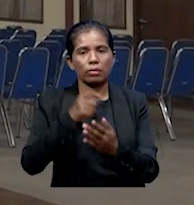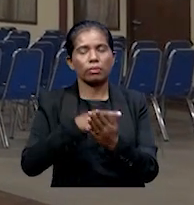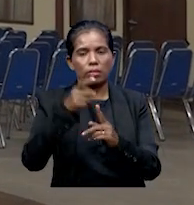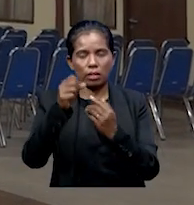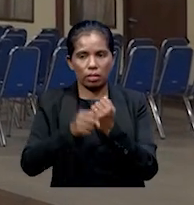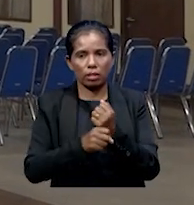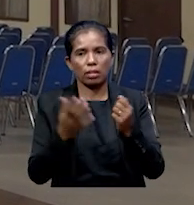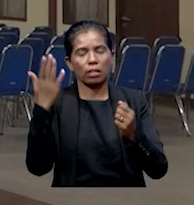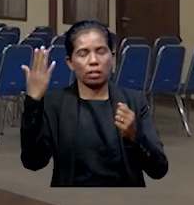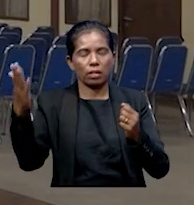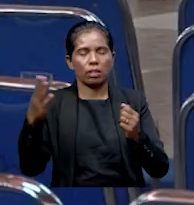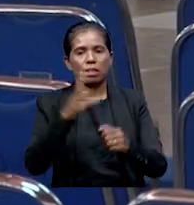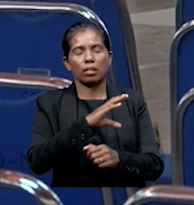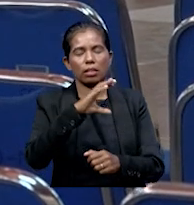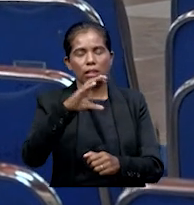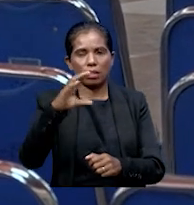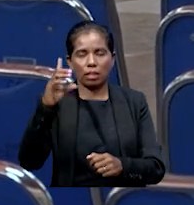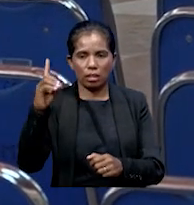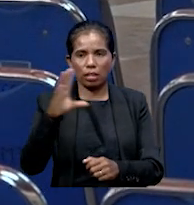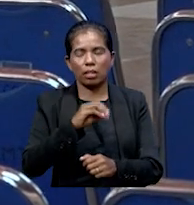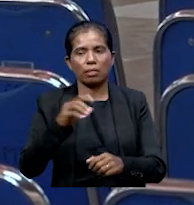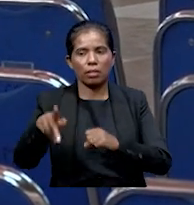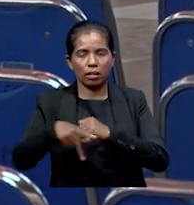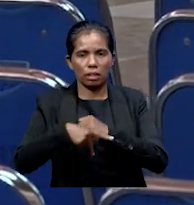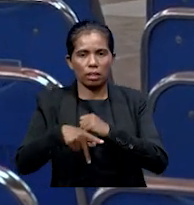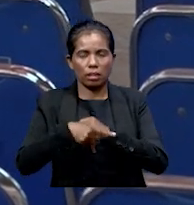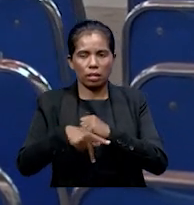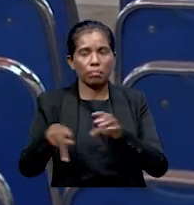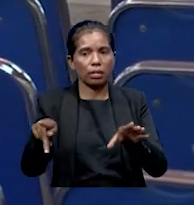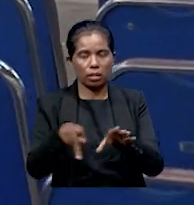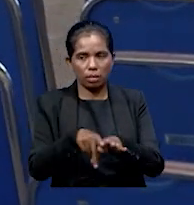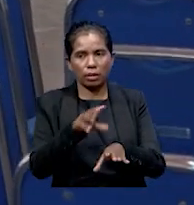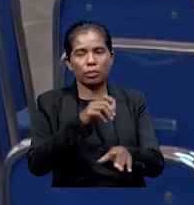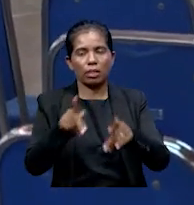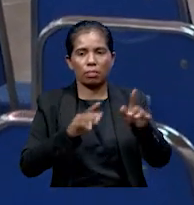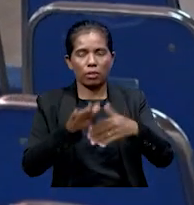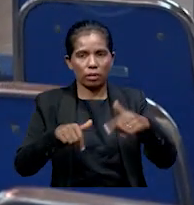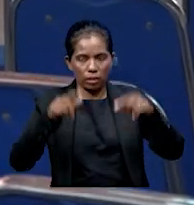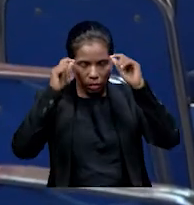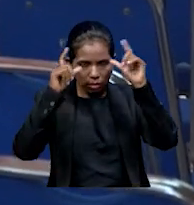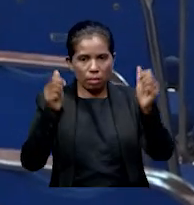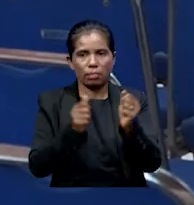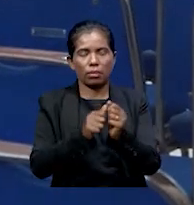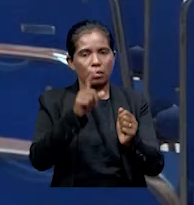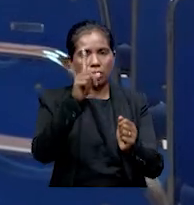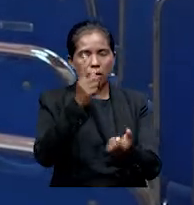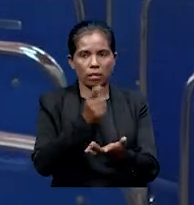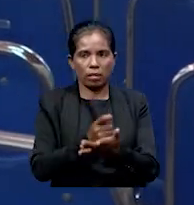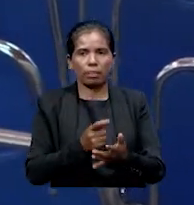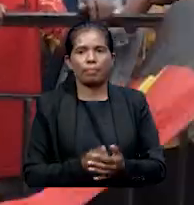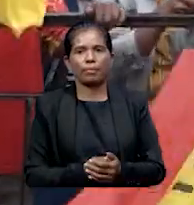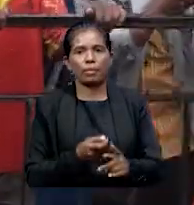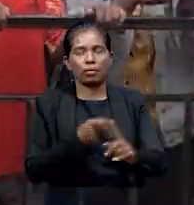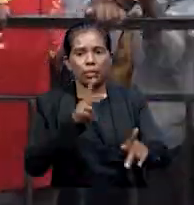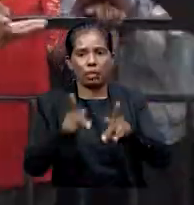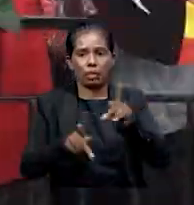Centro Convenções Dili, nevese participamos, Rússia Delegado Sira e Território Nacional, Besi Krihung Idam. Husi delegado